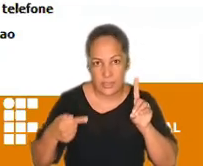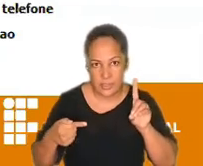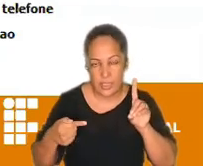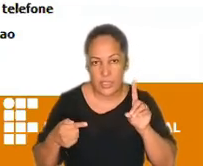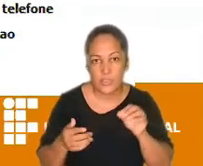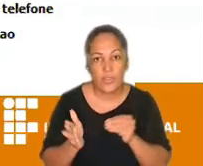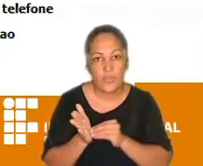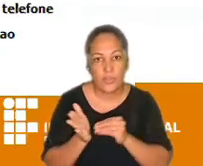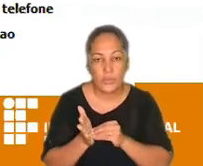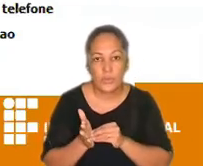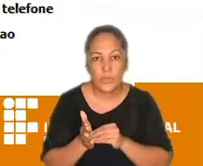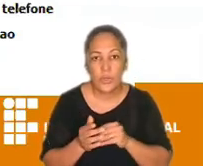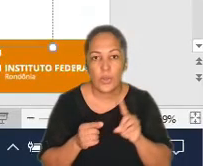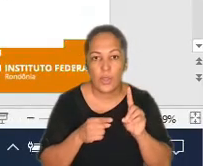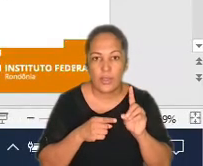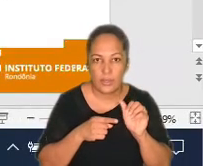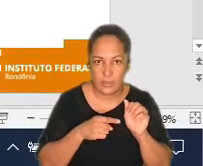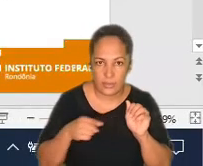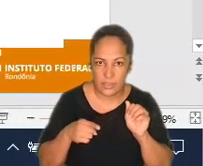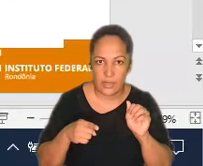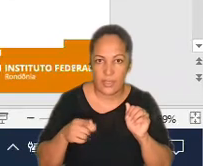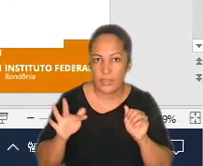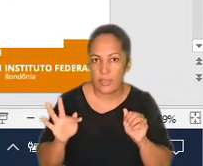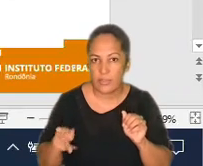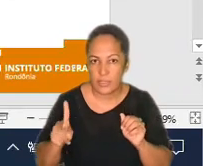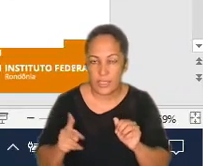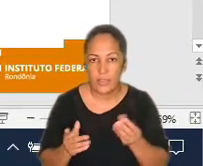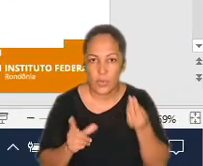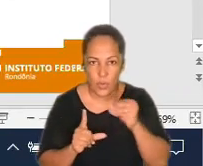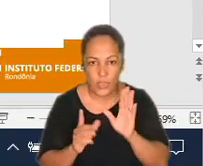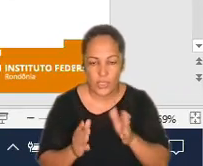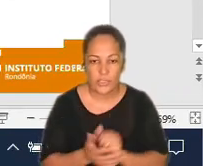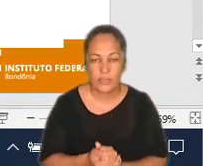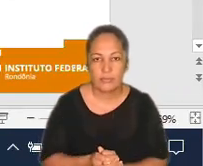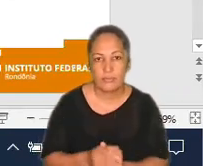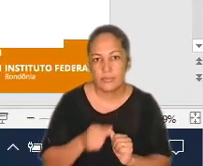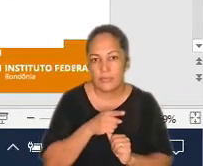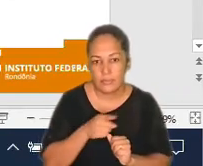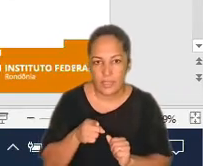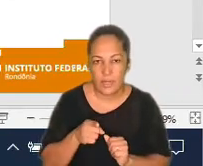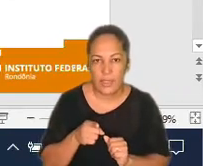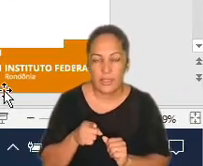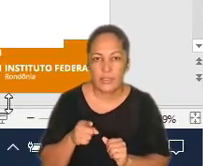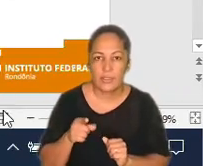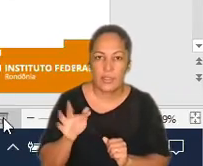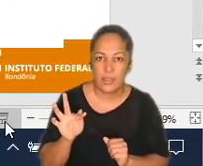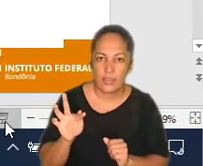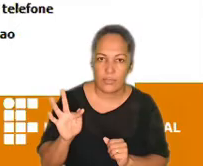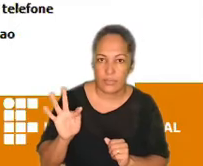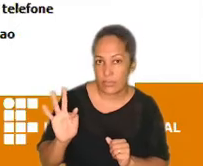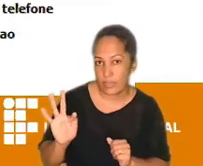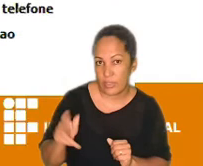FK, né? Deixa eu colocar aqui logo, underline, aqui, pronto, para não esquecer depois. Underline